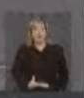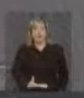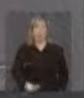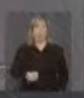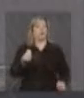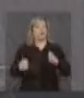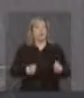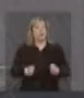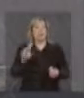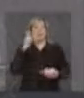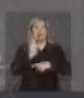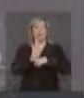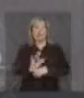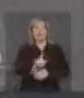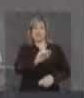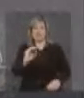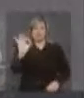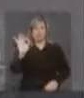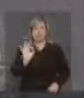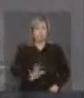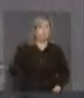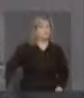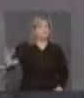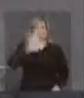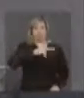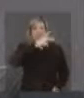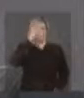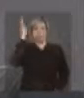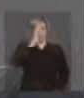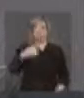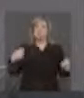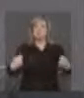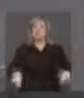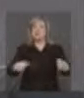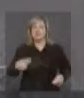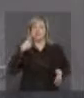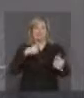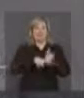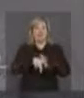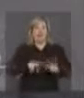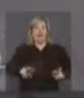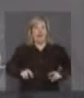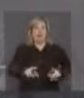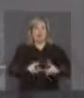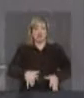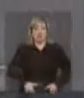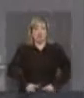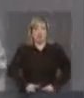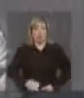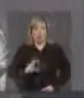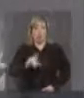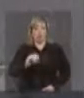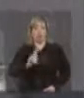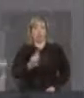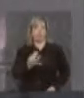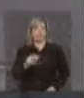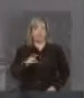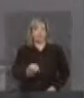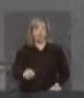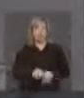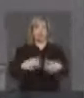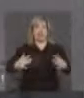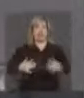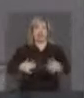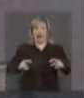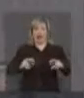100% da população brasileira que precisa para câncer de colo de útero e de mama. O